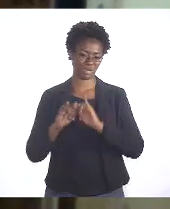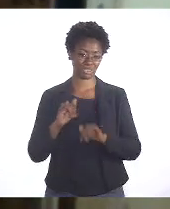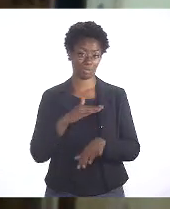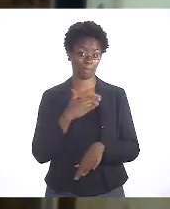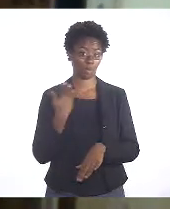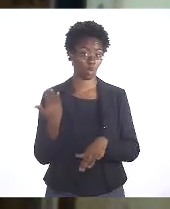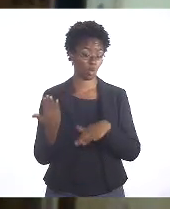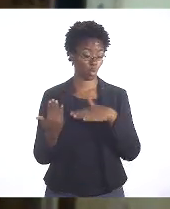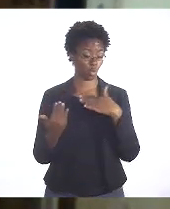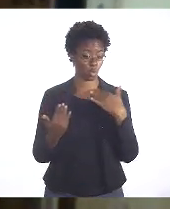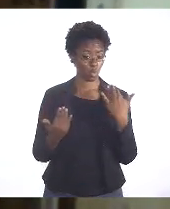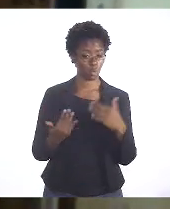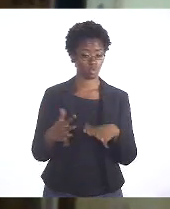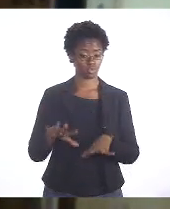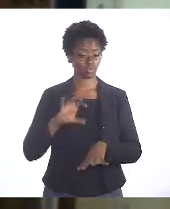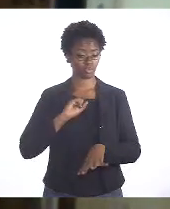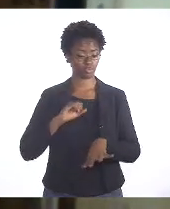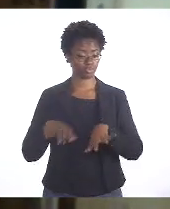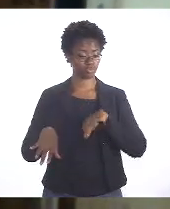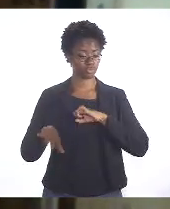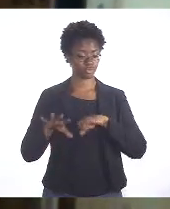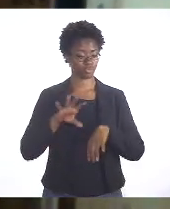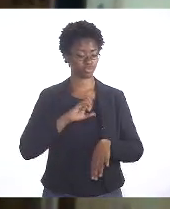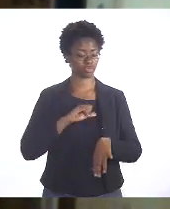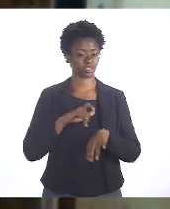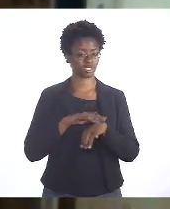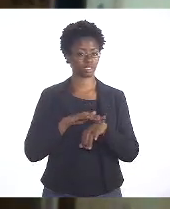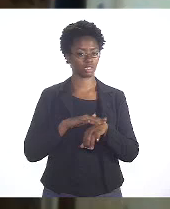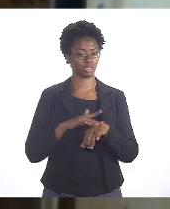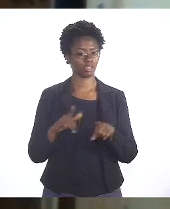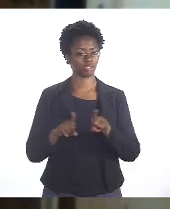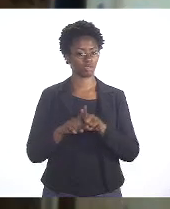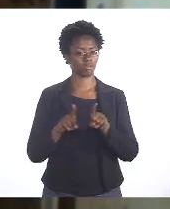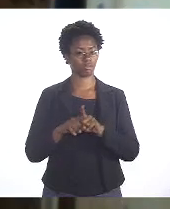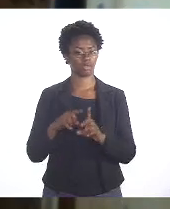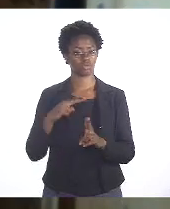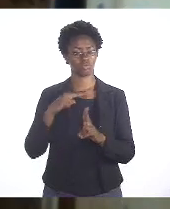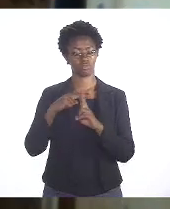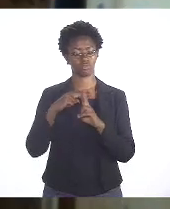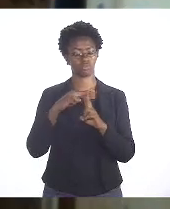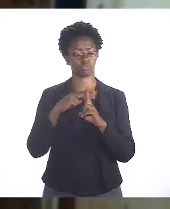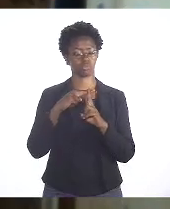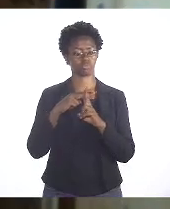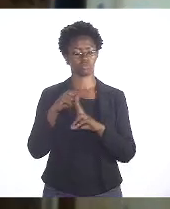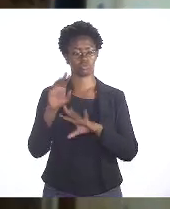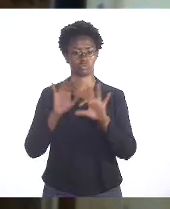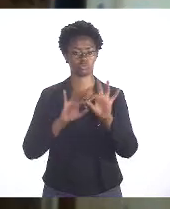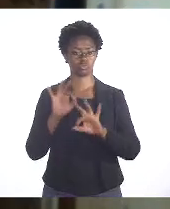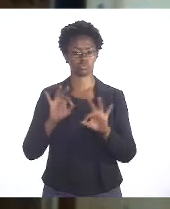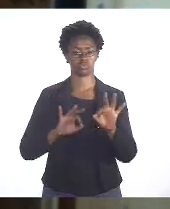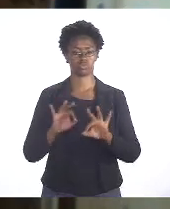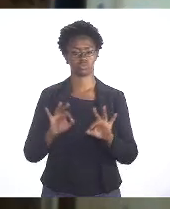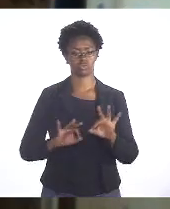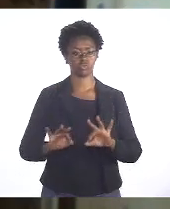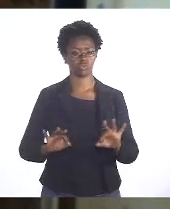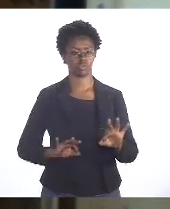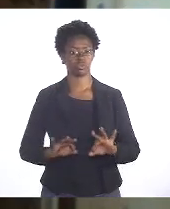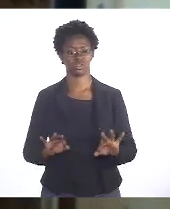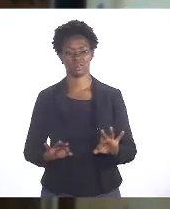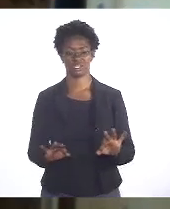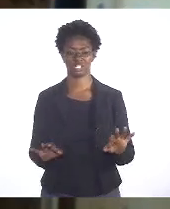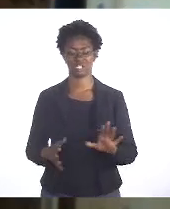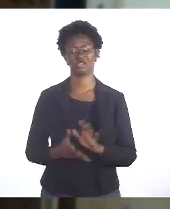óbitos e contaminados para o sistema único, que está organizado pelo pool de